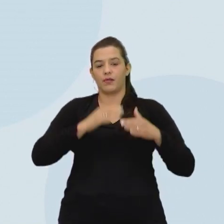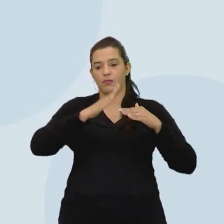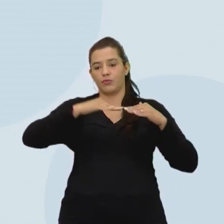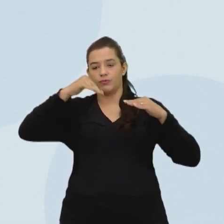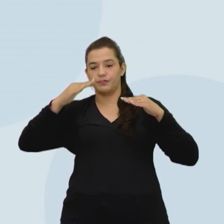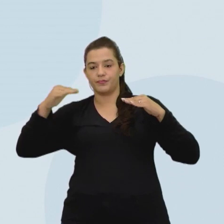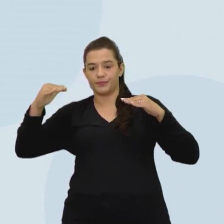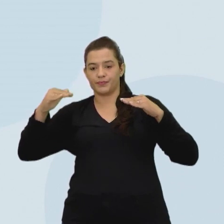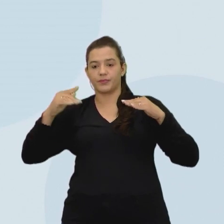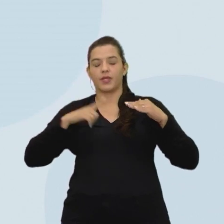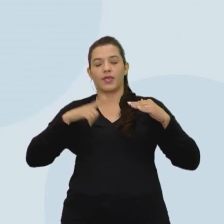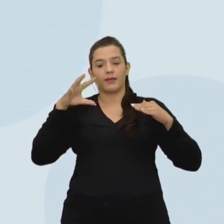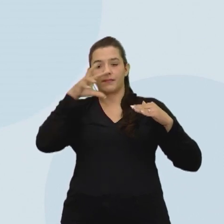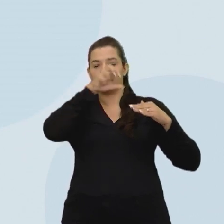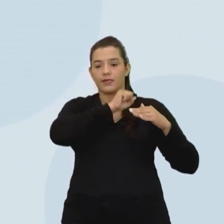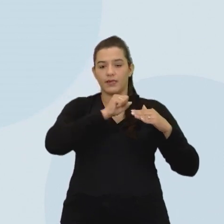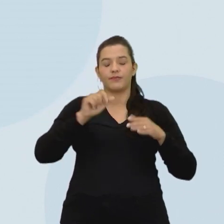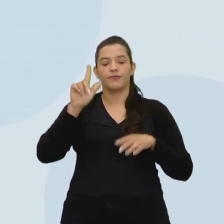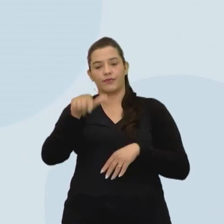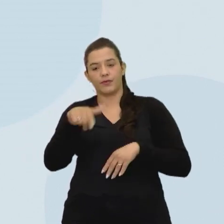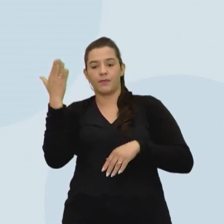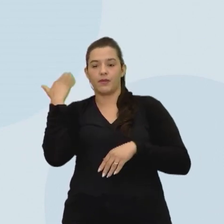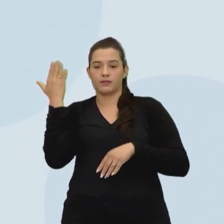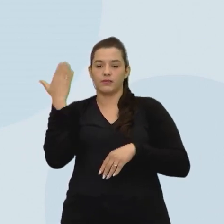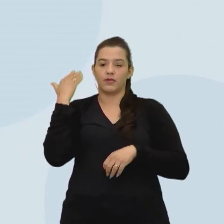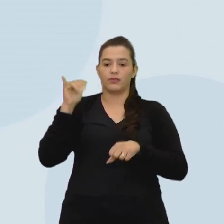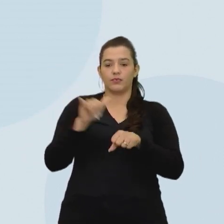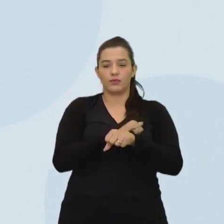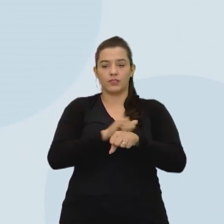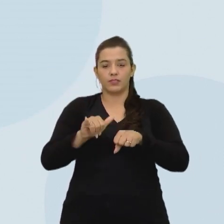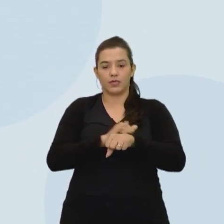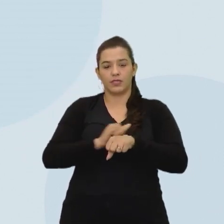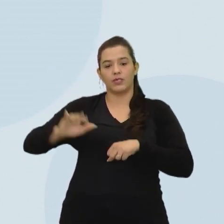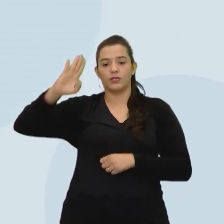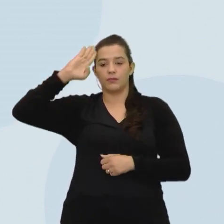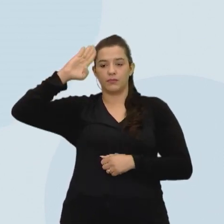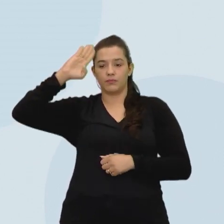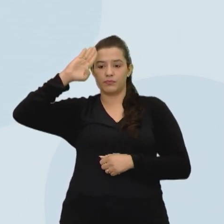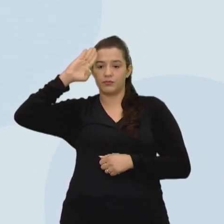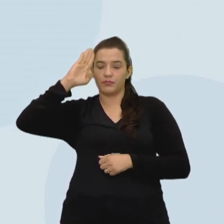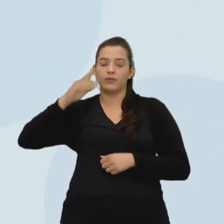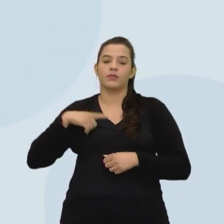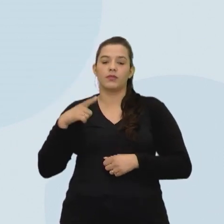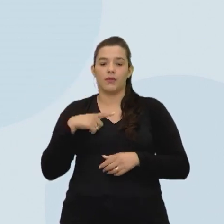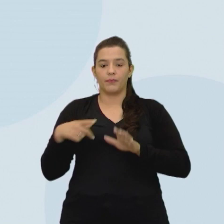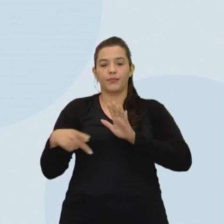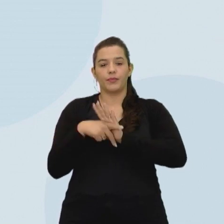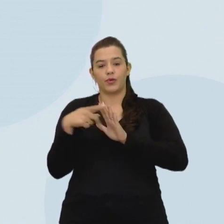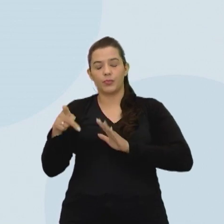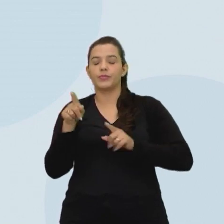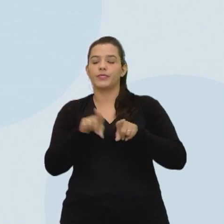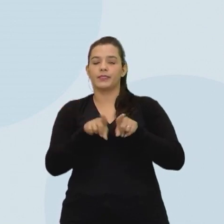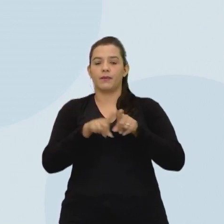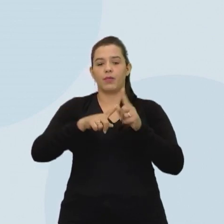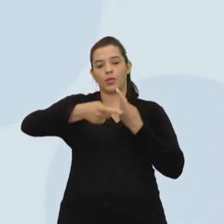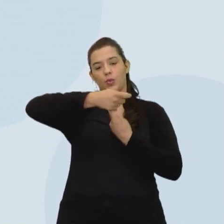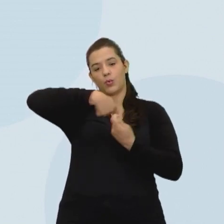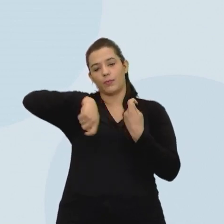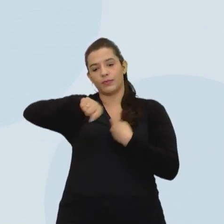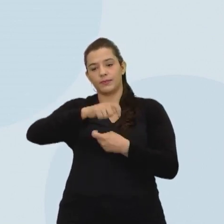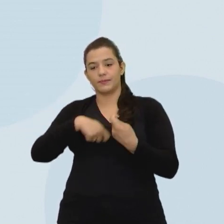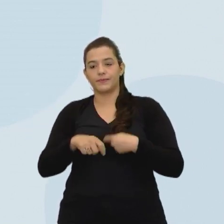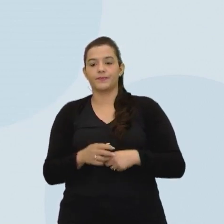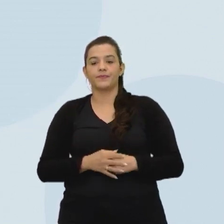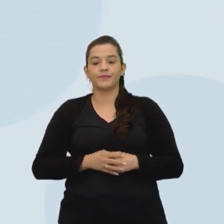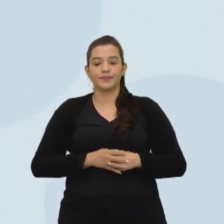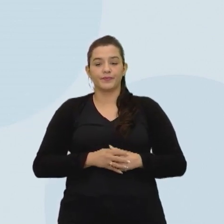aqui. Isso aí é na época uma estratégia militar e uma estratégia comercial. Aqui também na